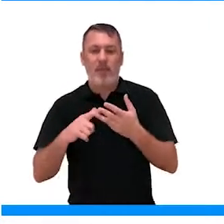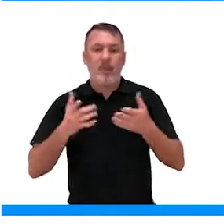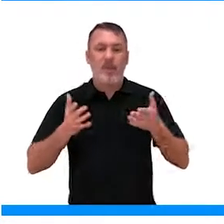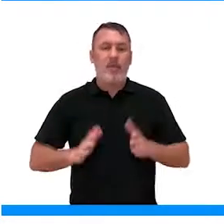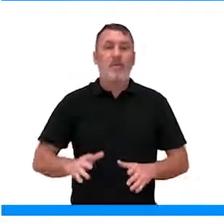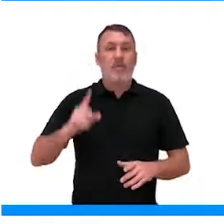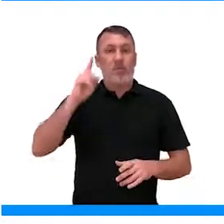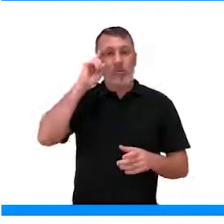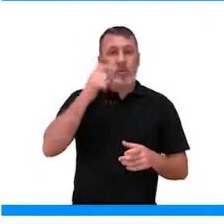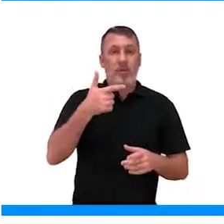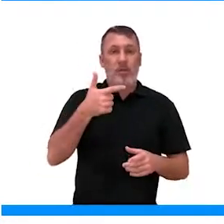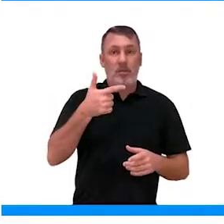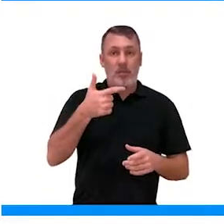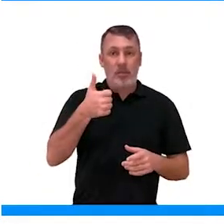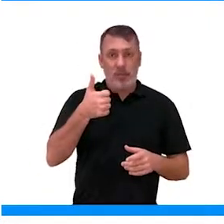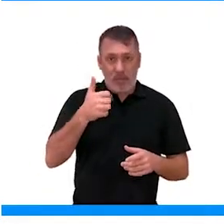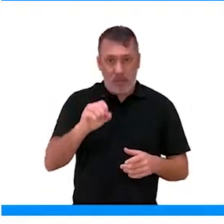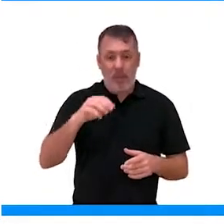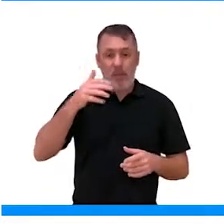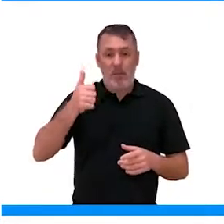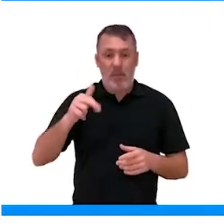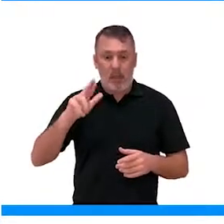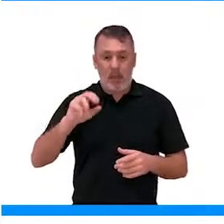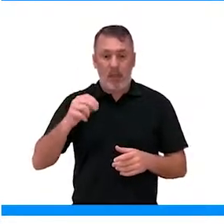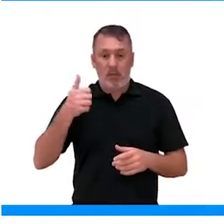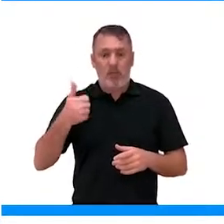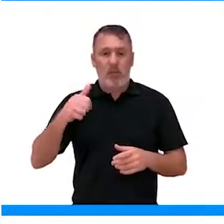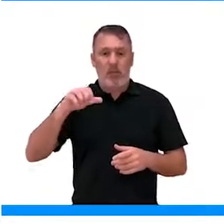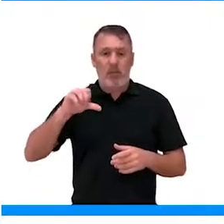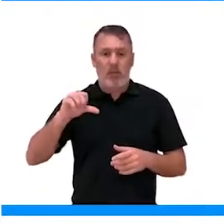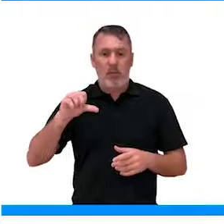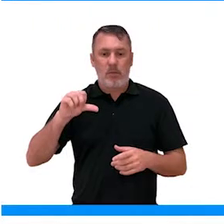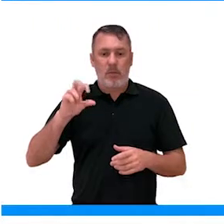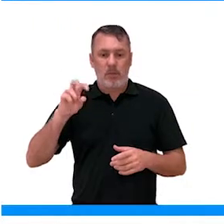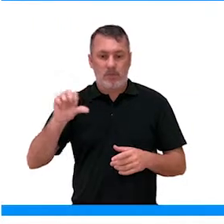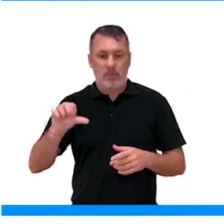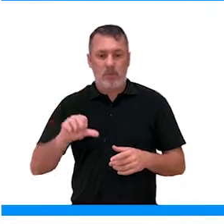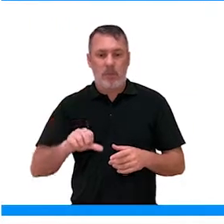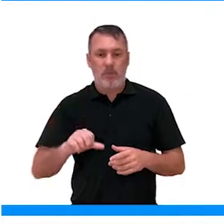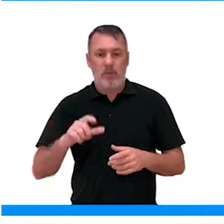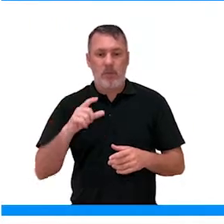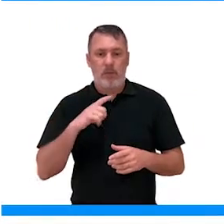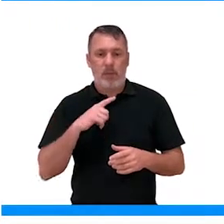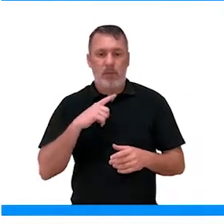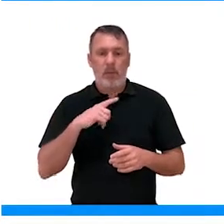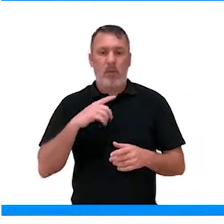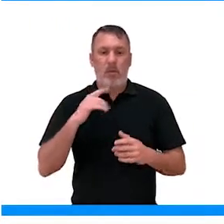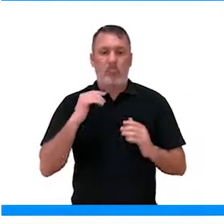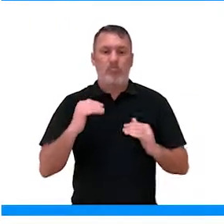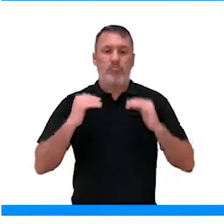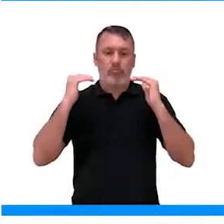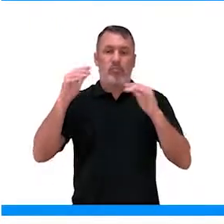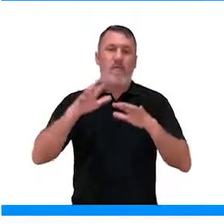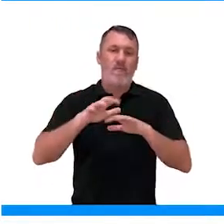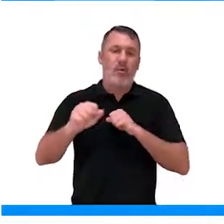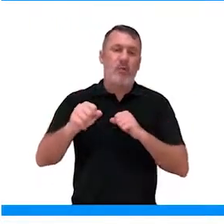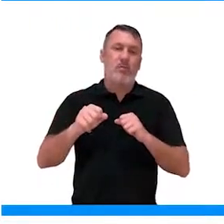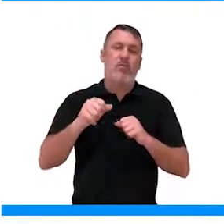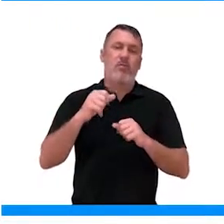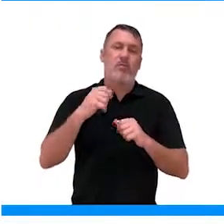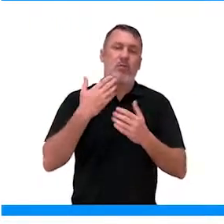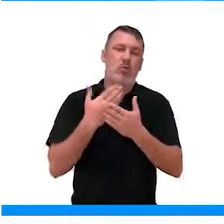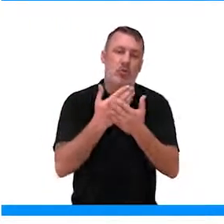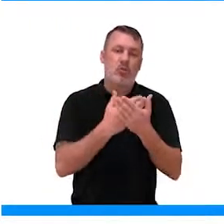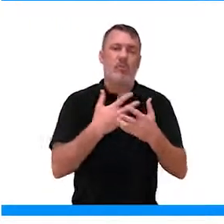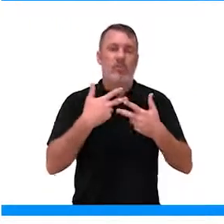Céu. Nascimento, 19 de março de 1959. Alma Mater, PUC-Rio, UFRJ,